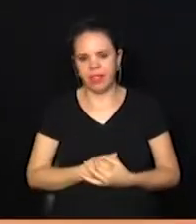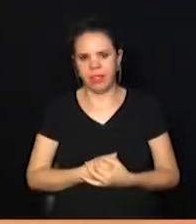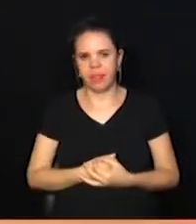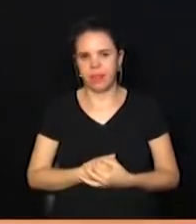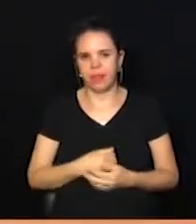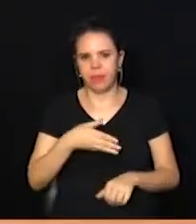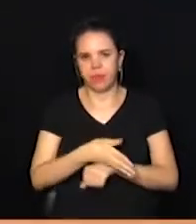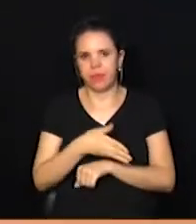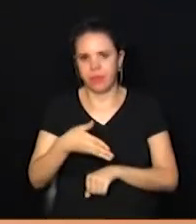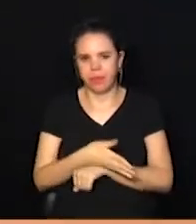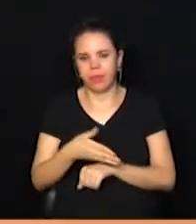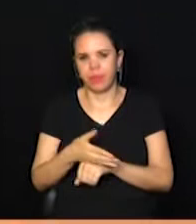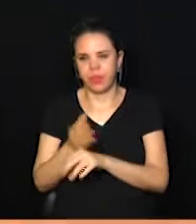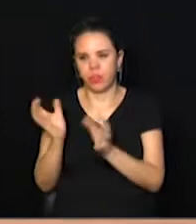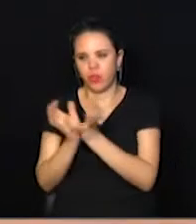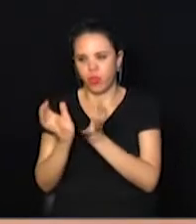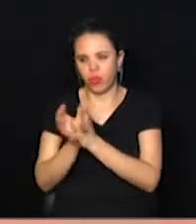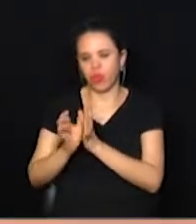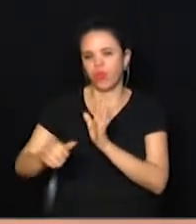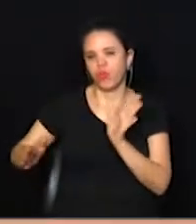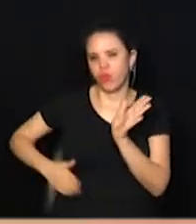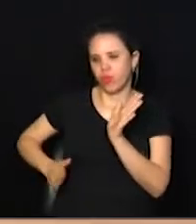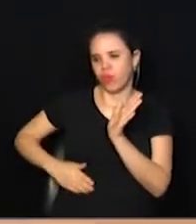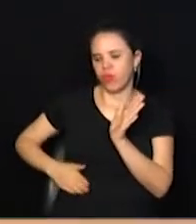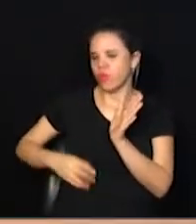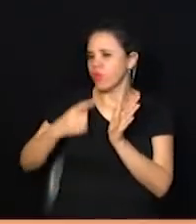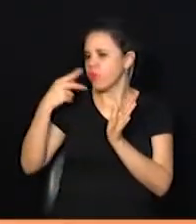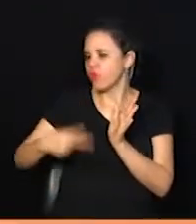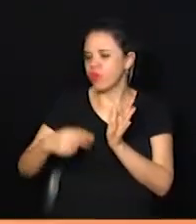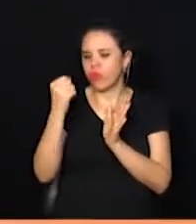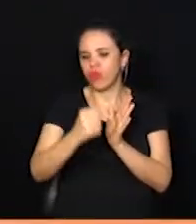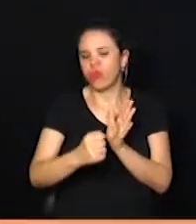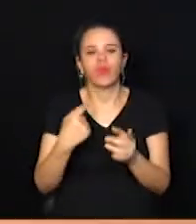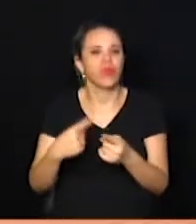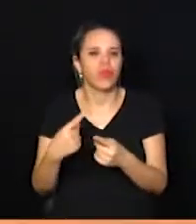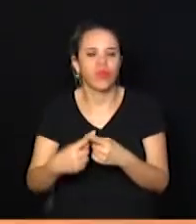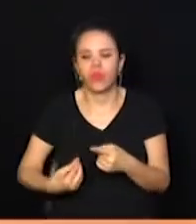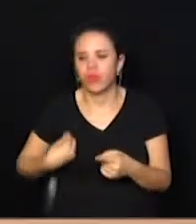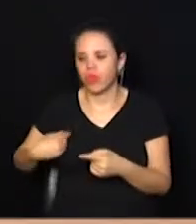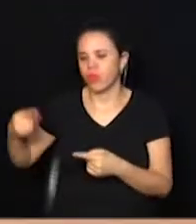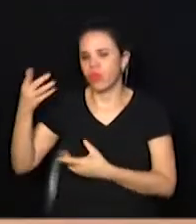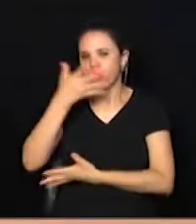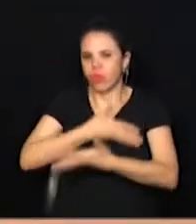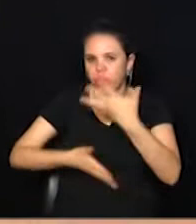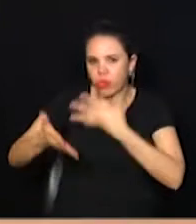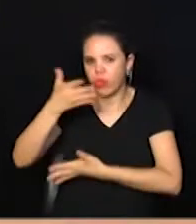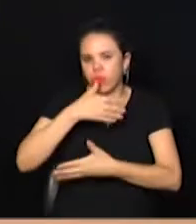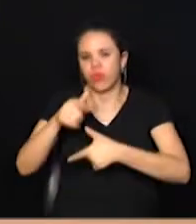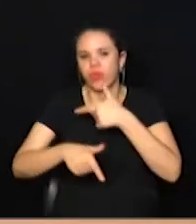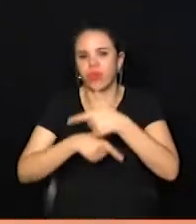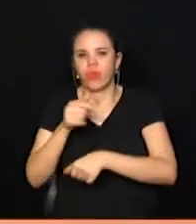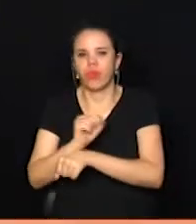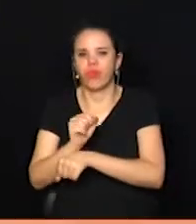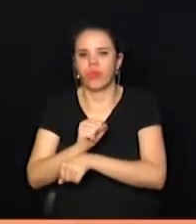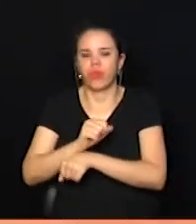integrante aqui de uma facção em Campinas, e que o Toninho teria sido morto porque estava atrapalhando, dirigindo muito devagar